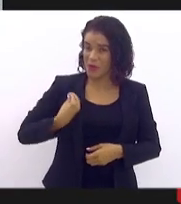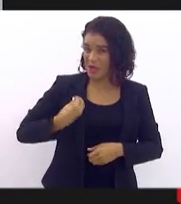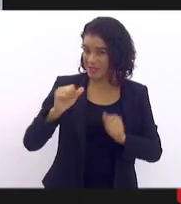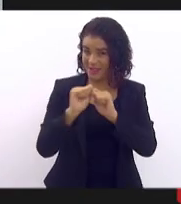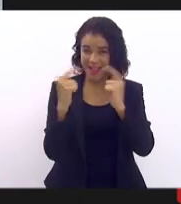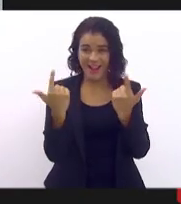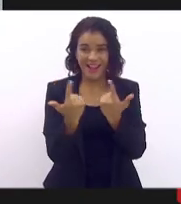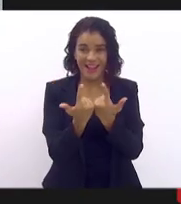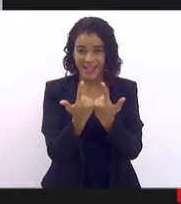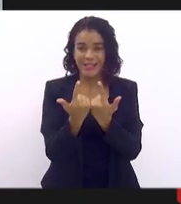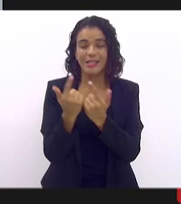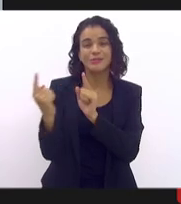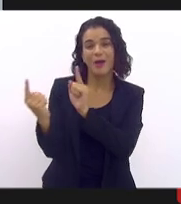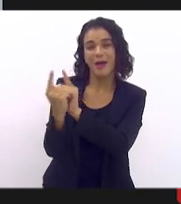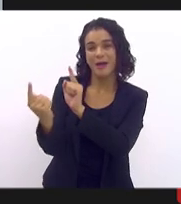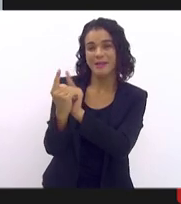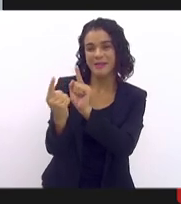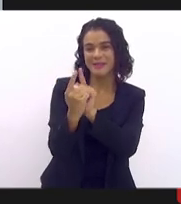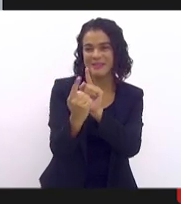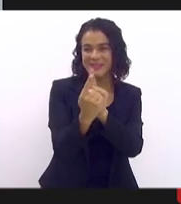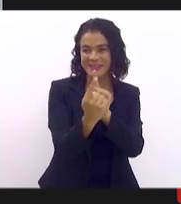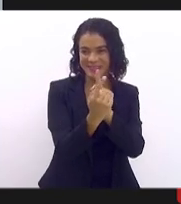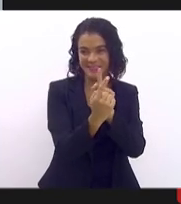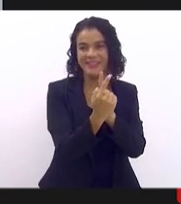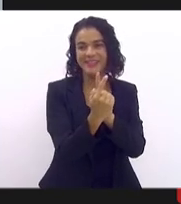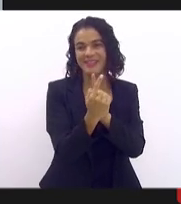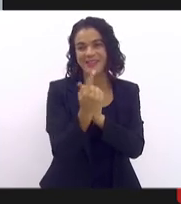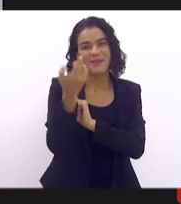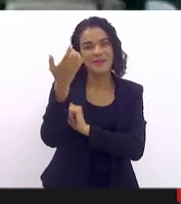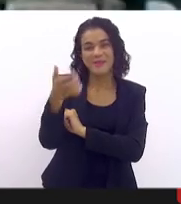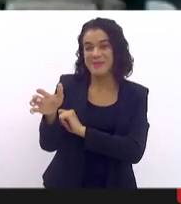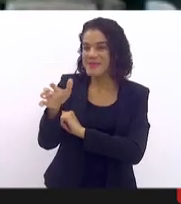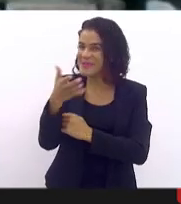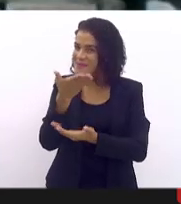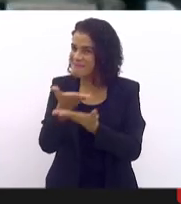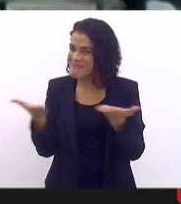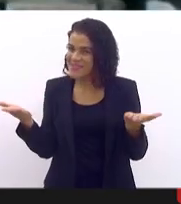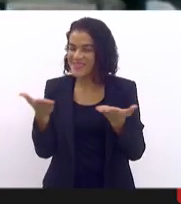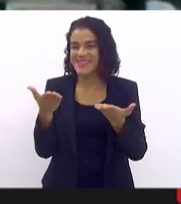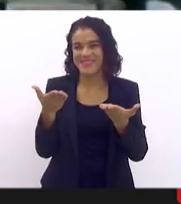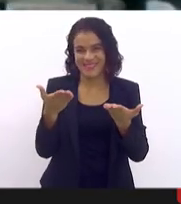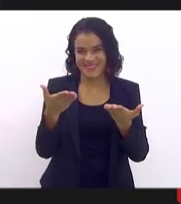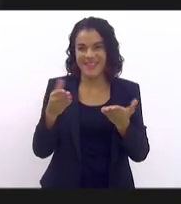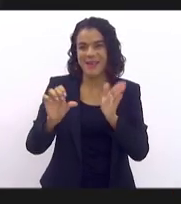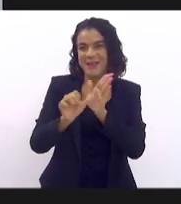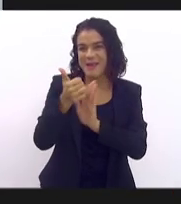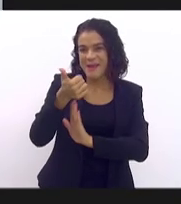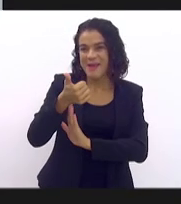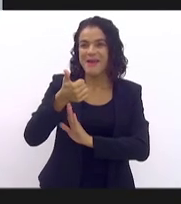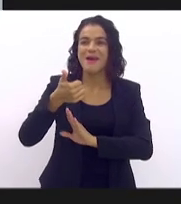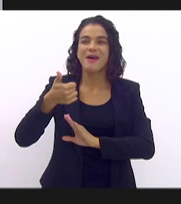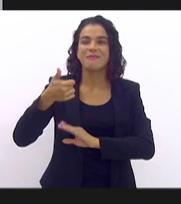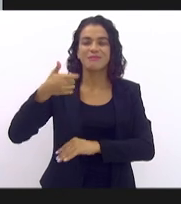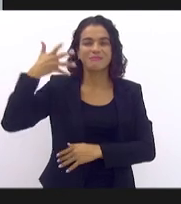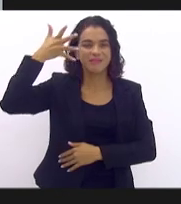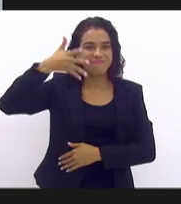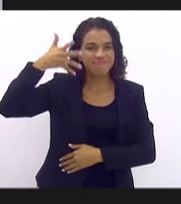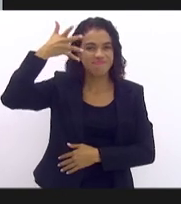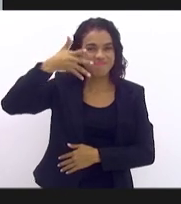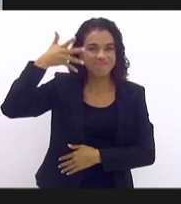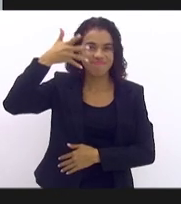vou atender uma pessoa daqui a pouquinho, vou seguir. Mas não queria perder aqui a primeira preleção da doutora